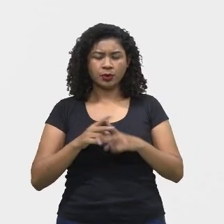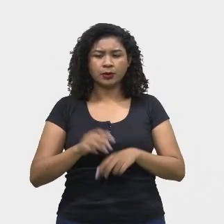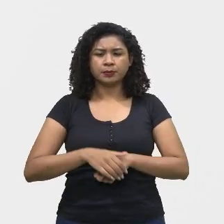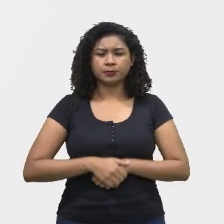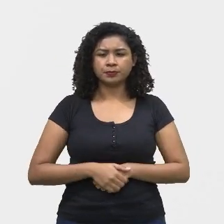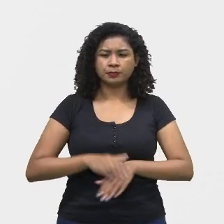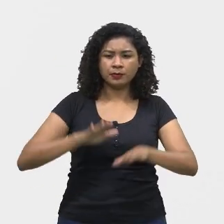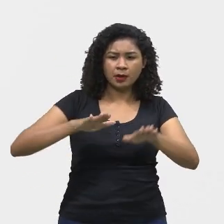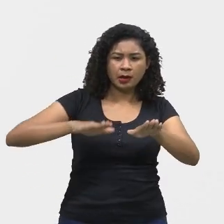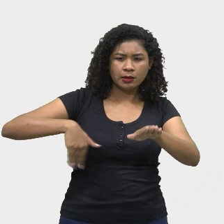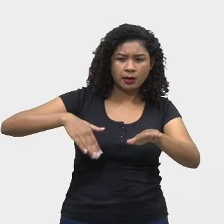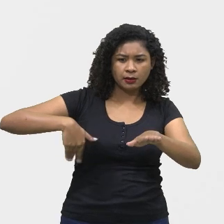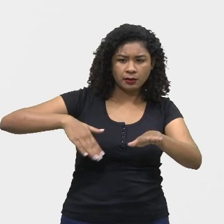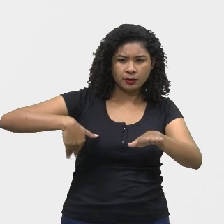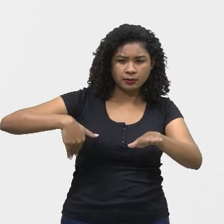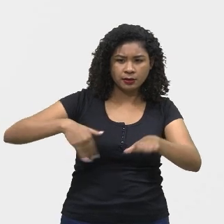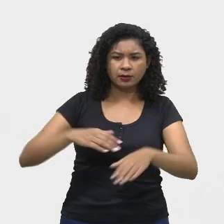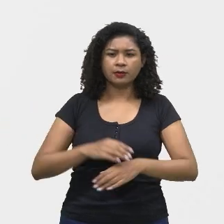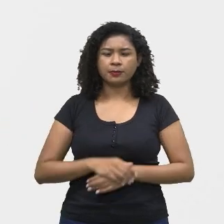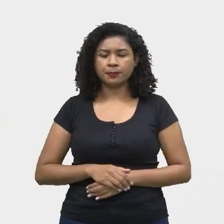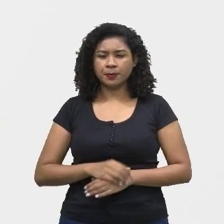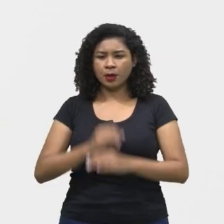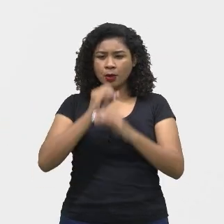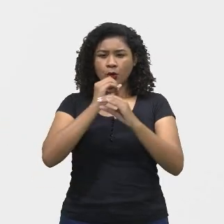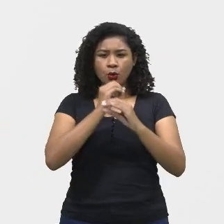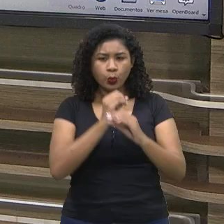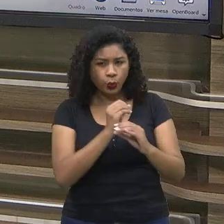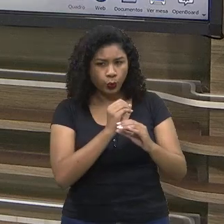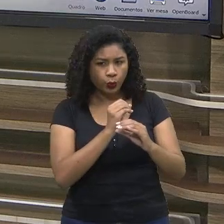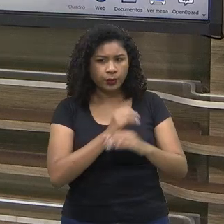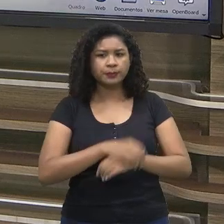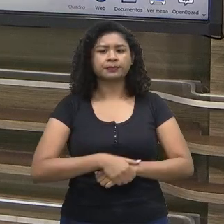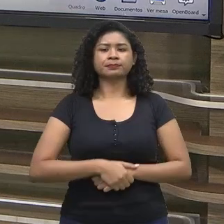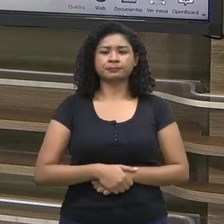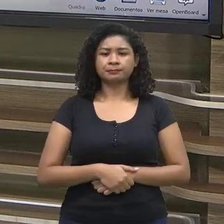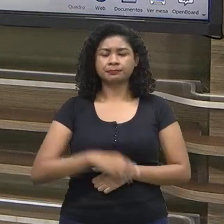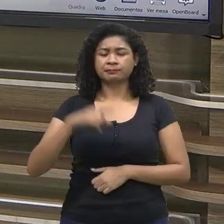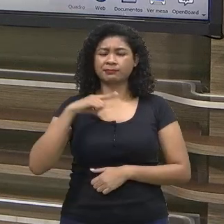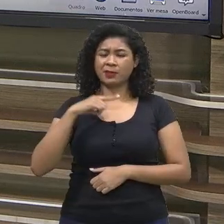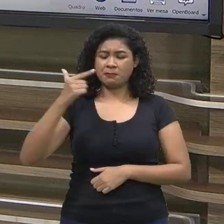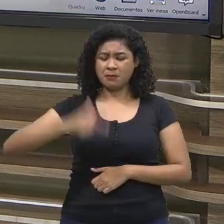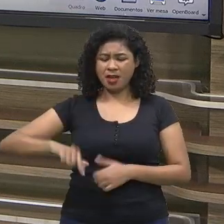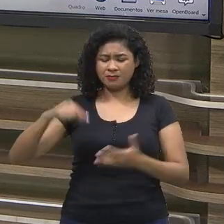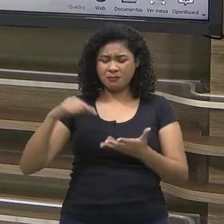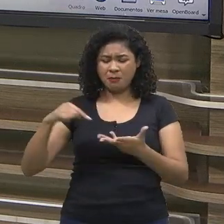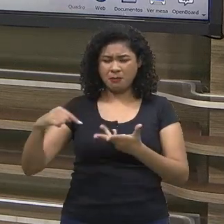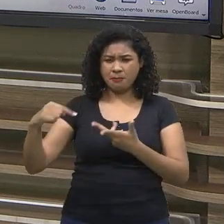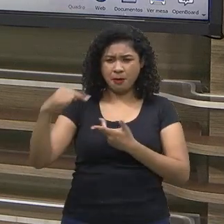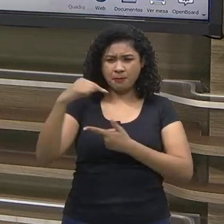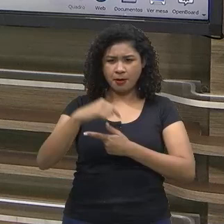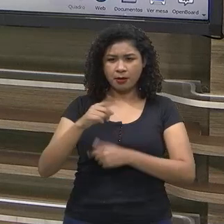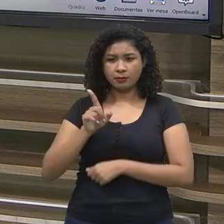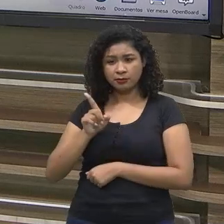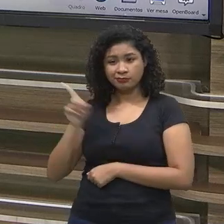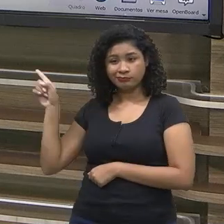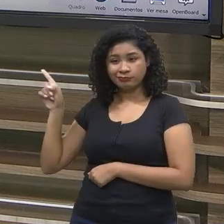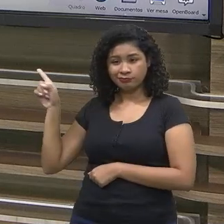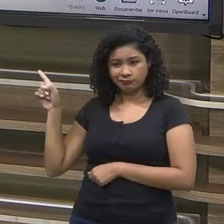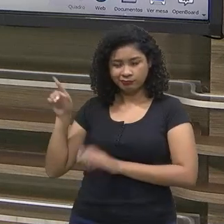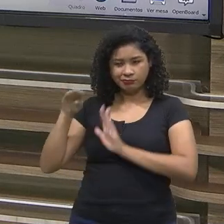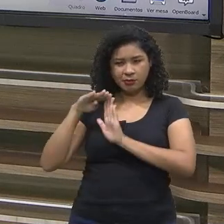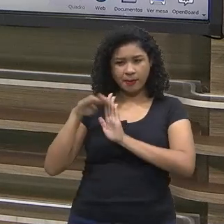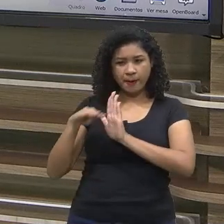zarabatana e rocrã. Então essas são as modalidades esportivas dos jogos indígenas. E observem aí que além do